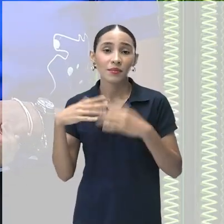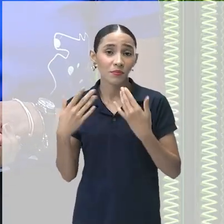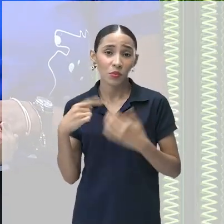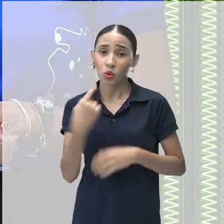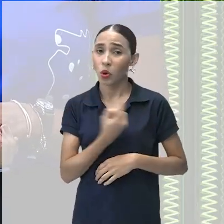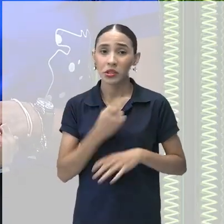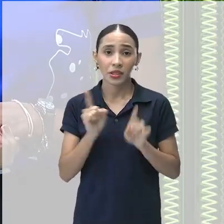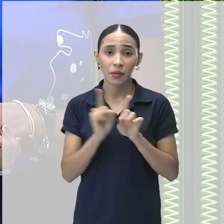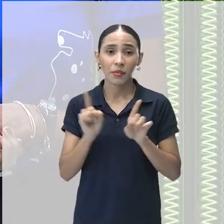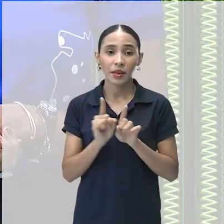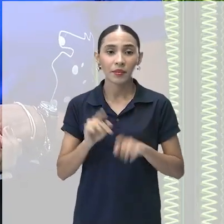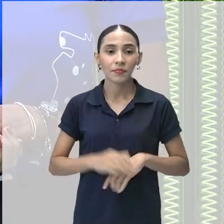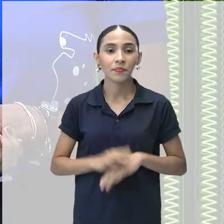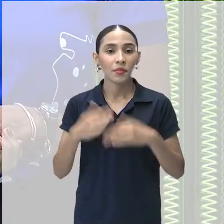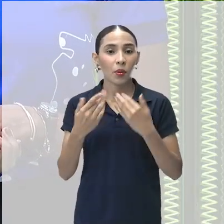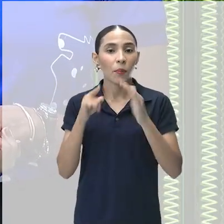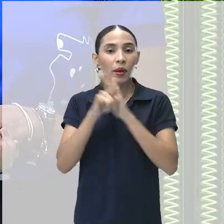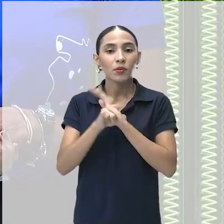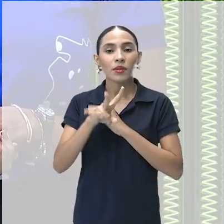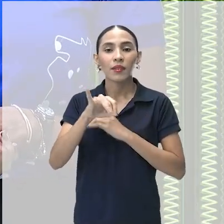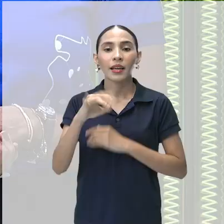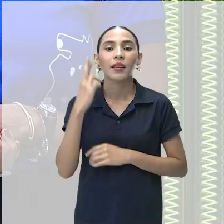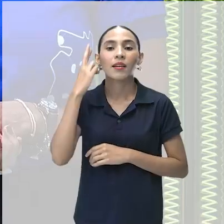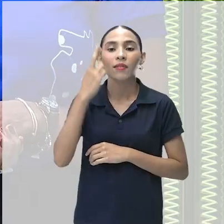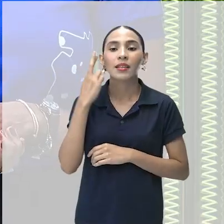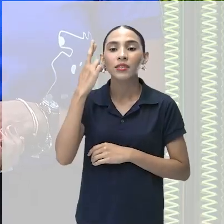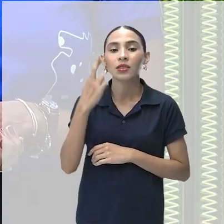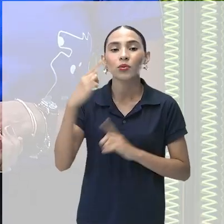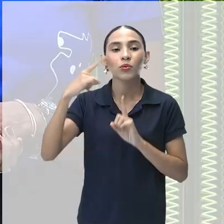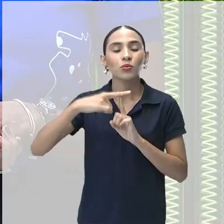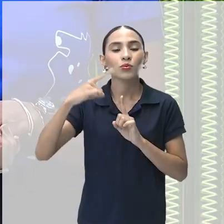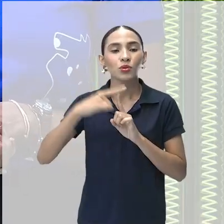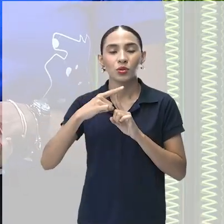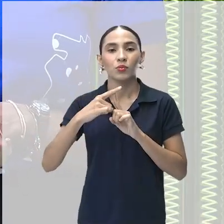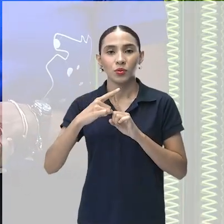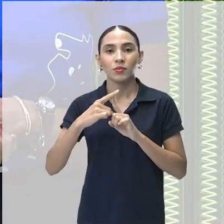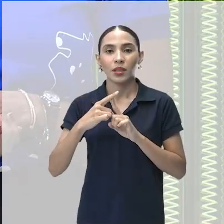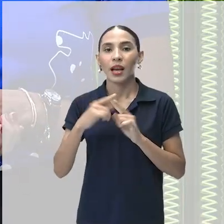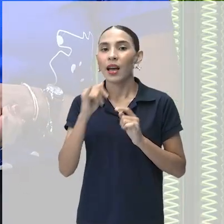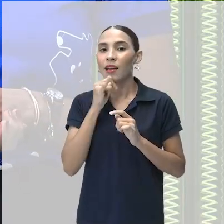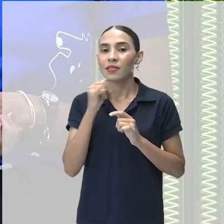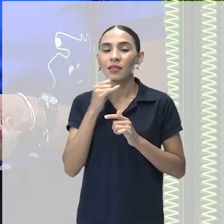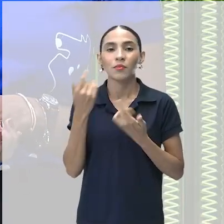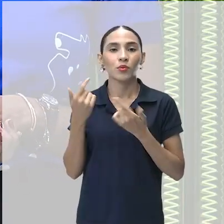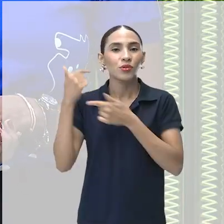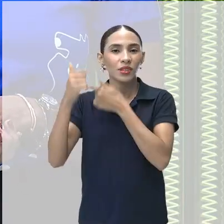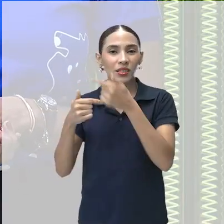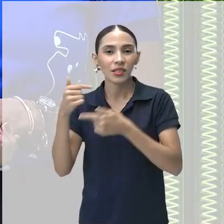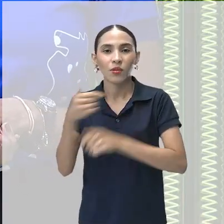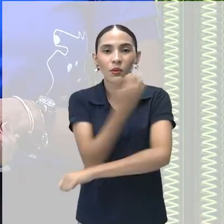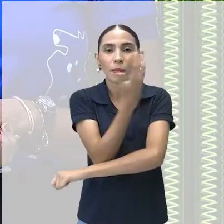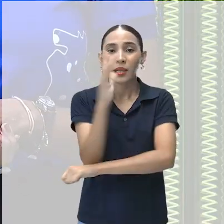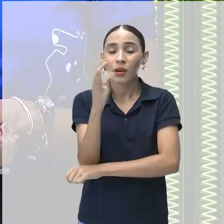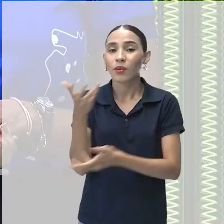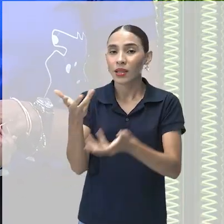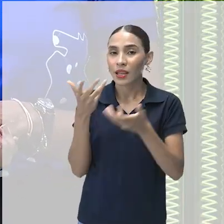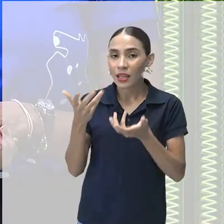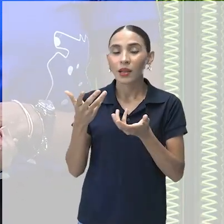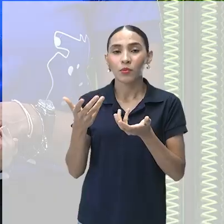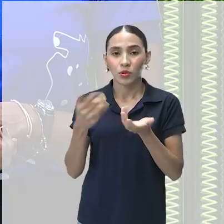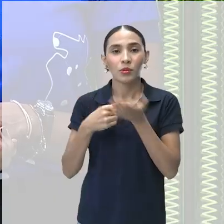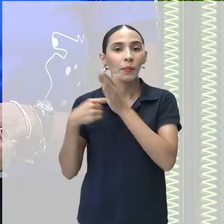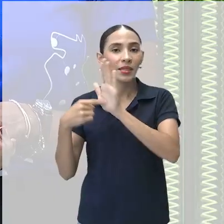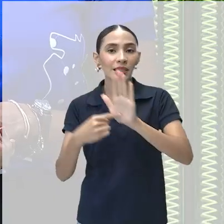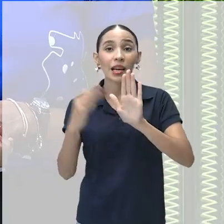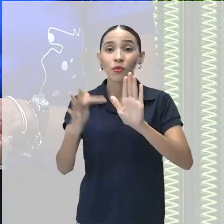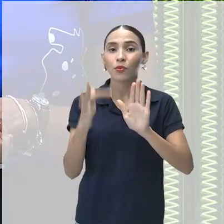propriamente? Essa pergunta nos faz refletir sobre o tipo de legado ambiental que queremos deixar para as